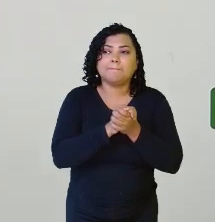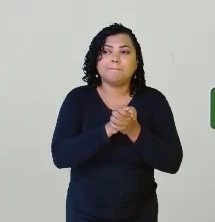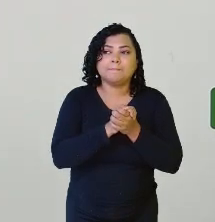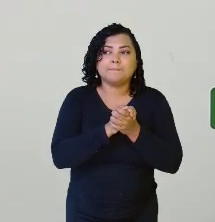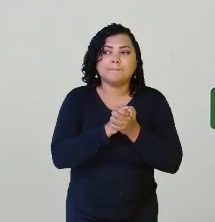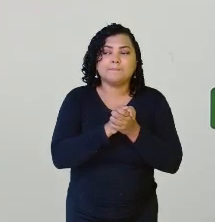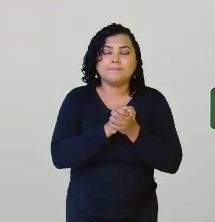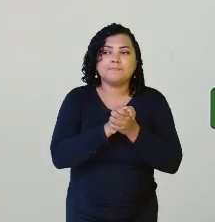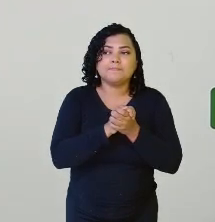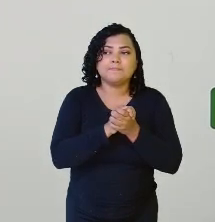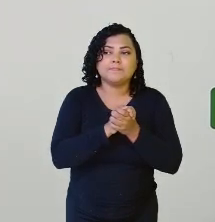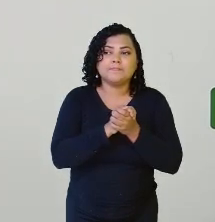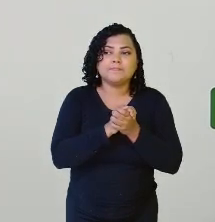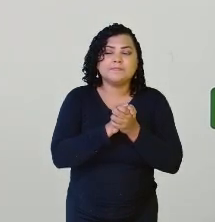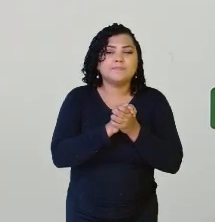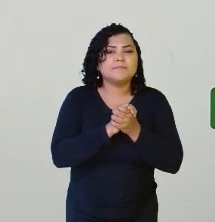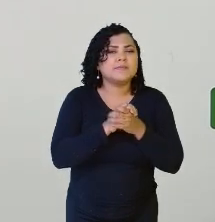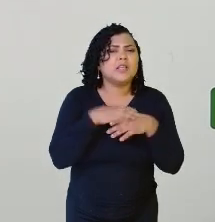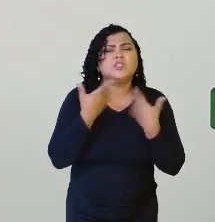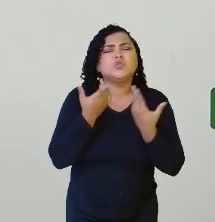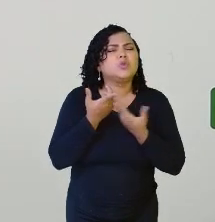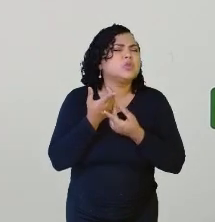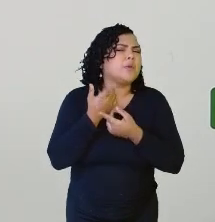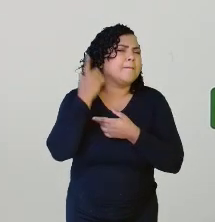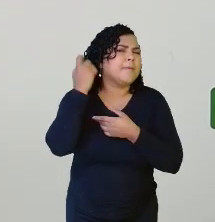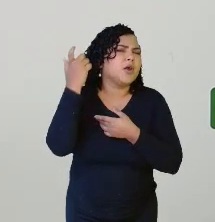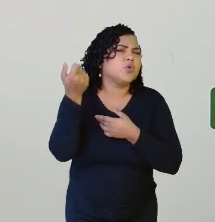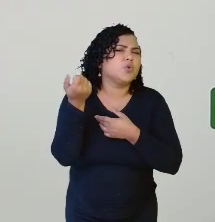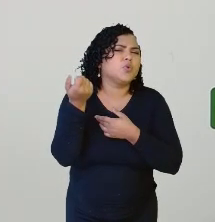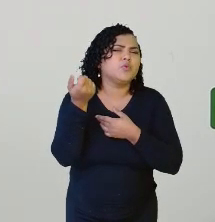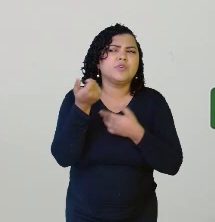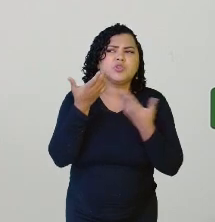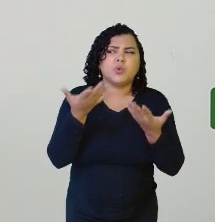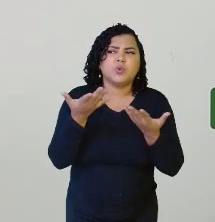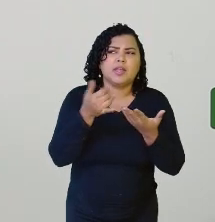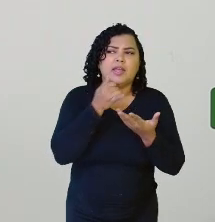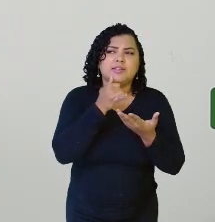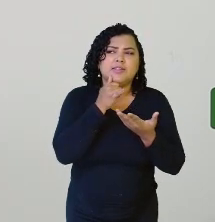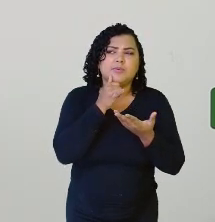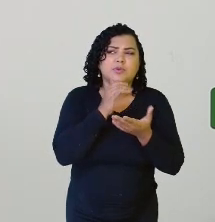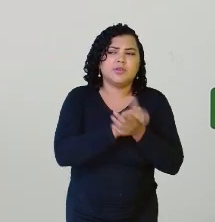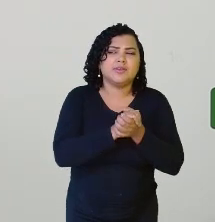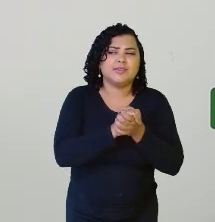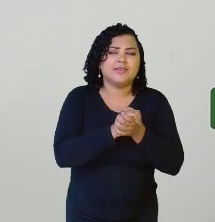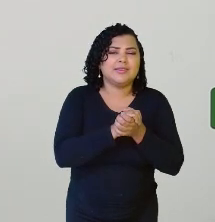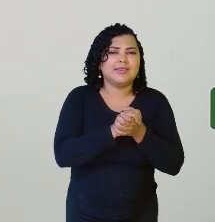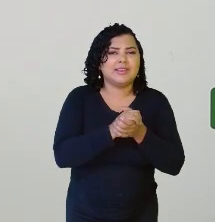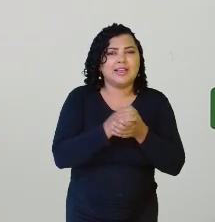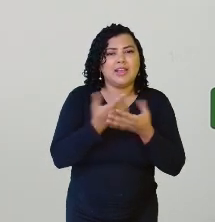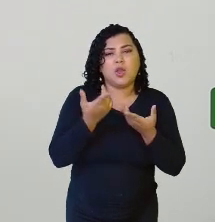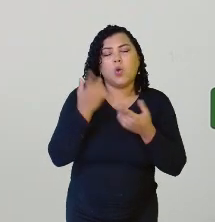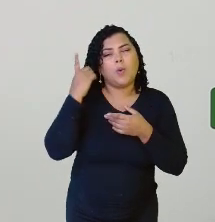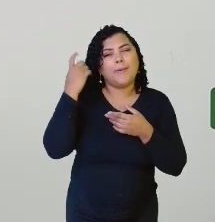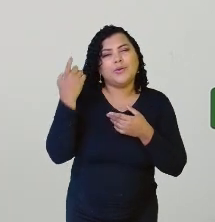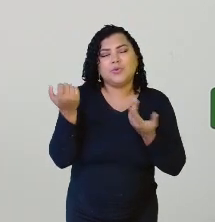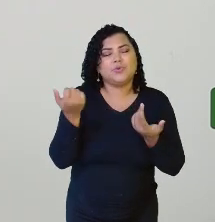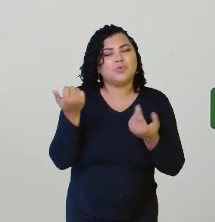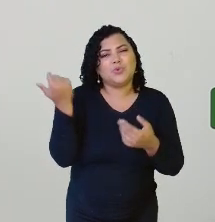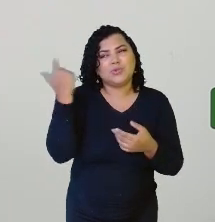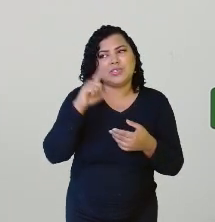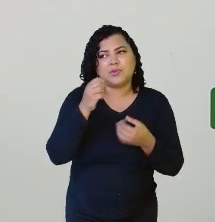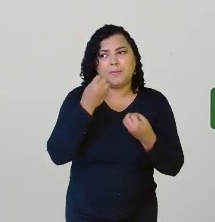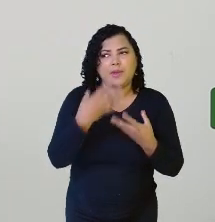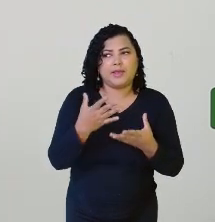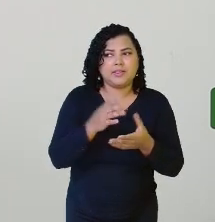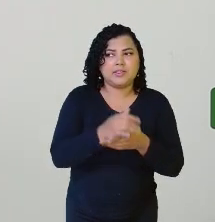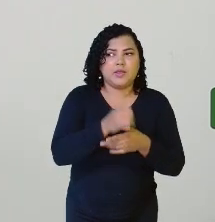de onde vem esse som. E aí não vai funcionar direito porque como o som não está pegando, mas